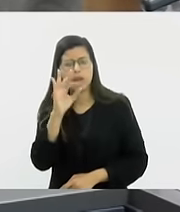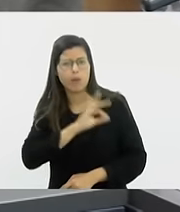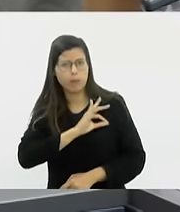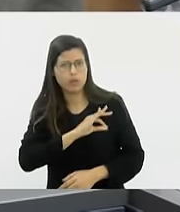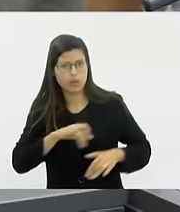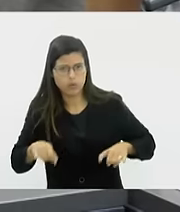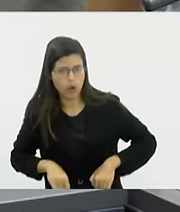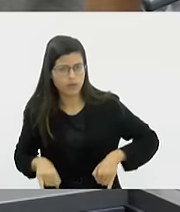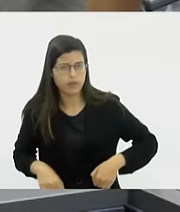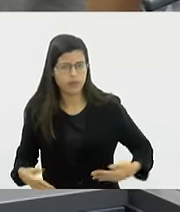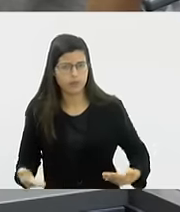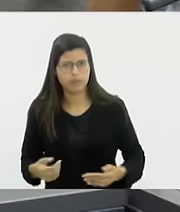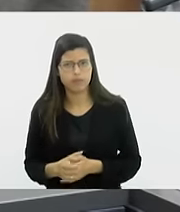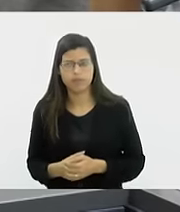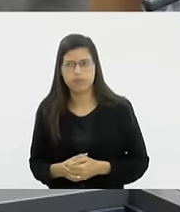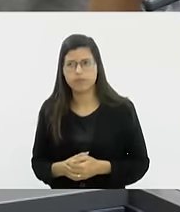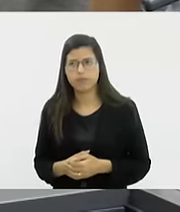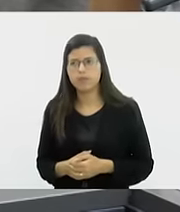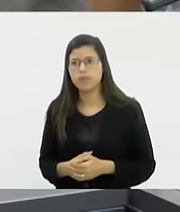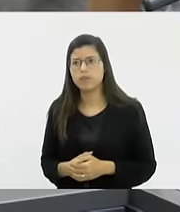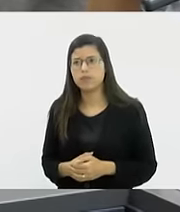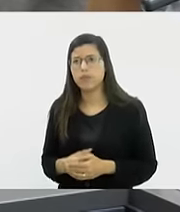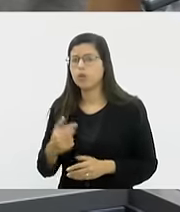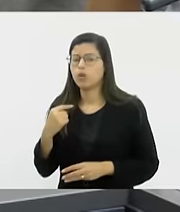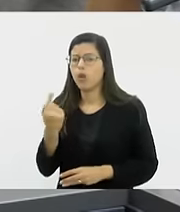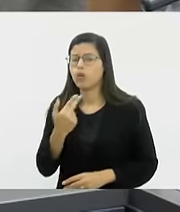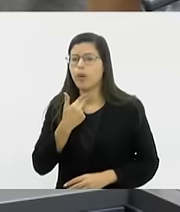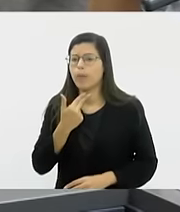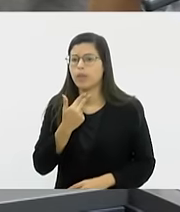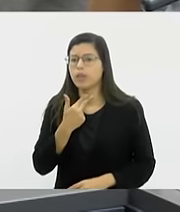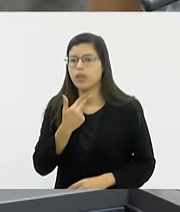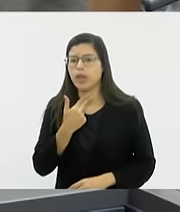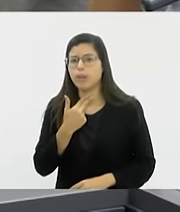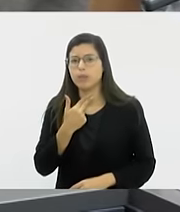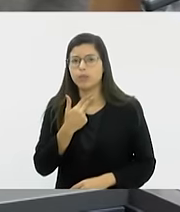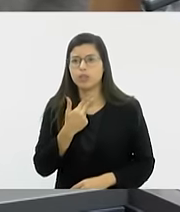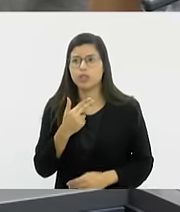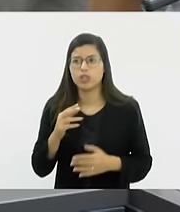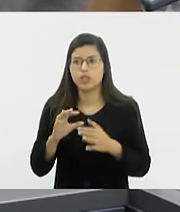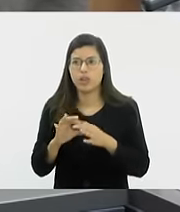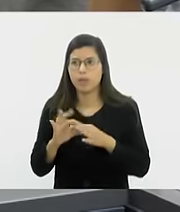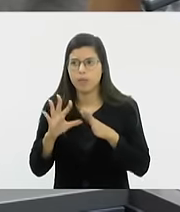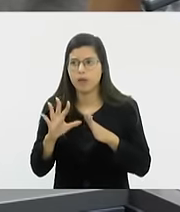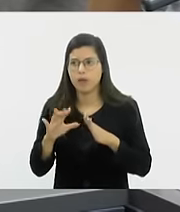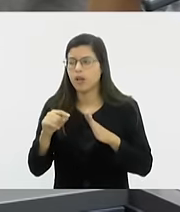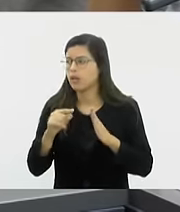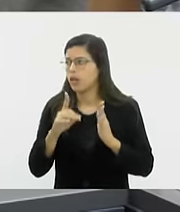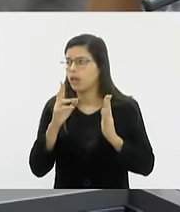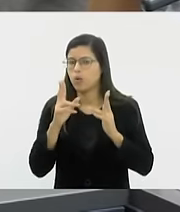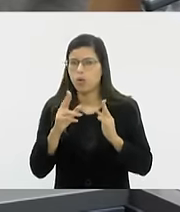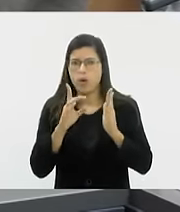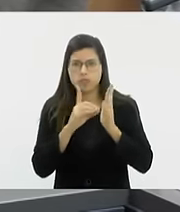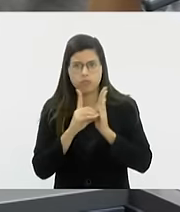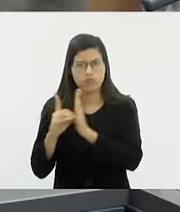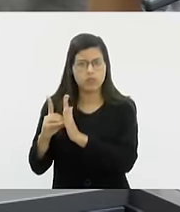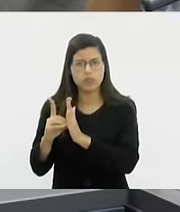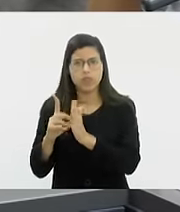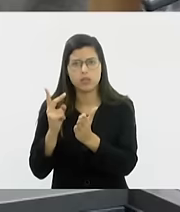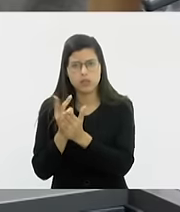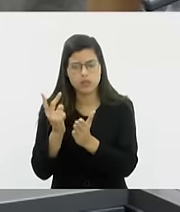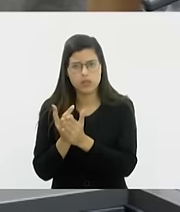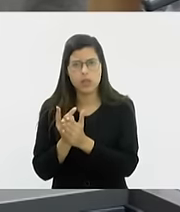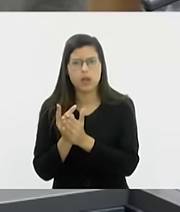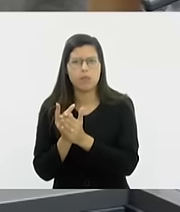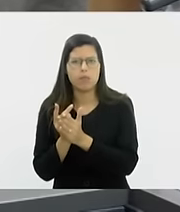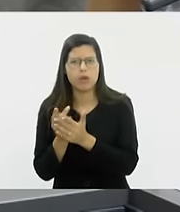pele. Né? Só que, porra, não podemos permitir, assim como o representante do Detran, que sempre esteve disposto e sempre com muita clareza trouxe